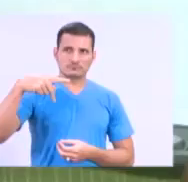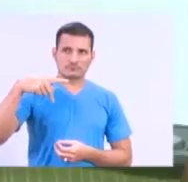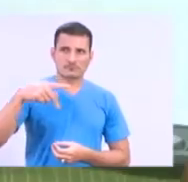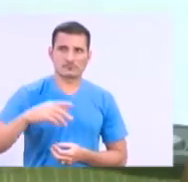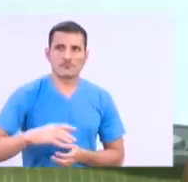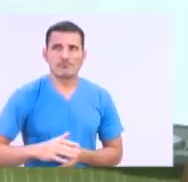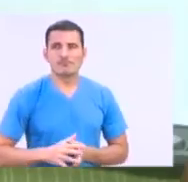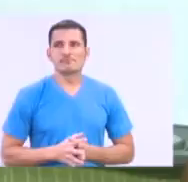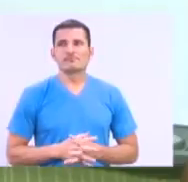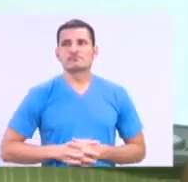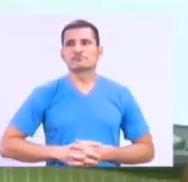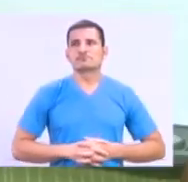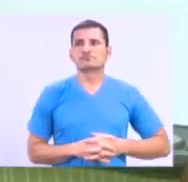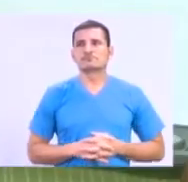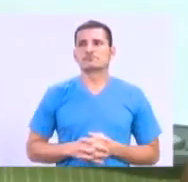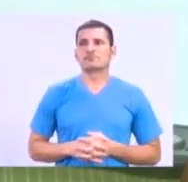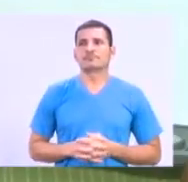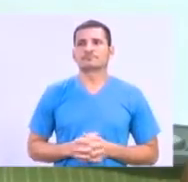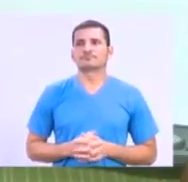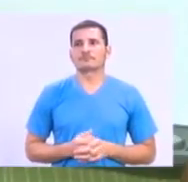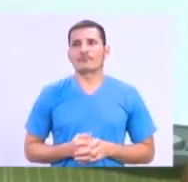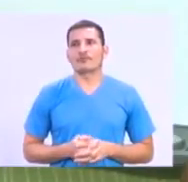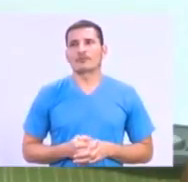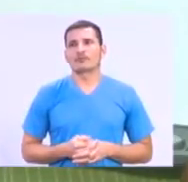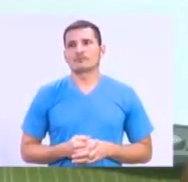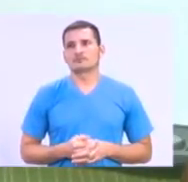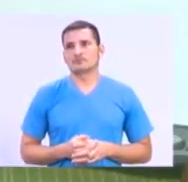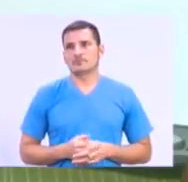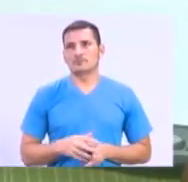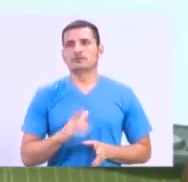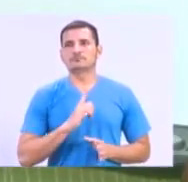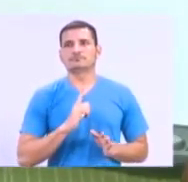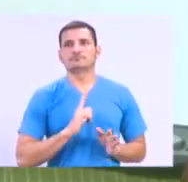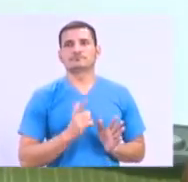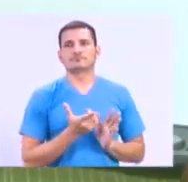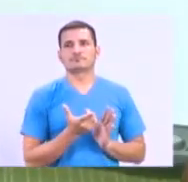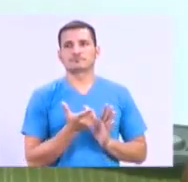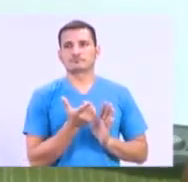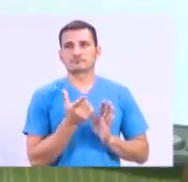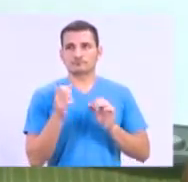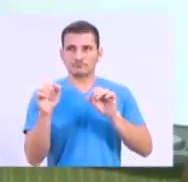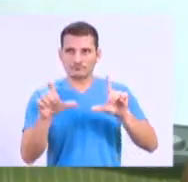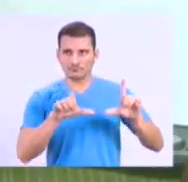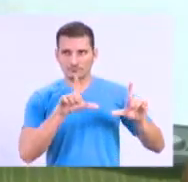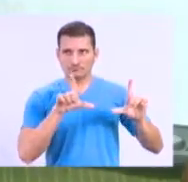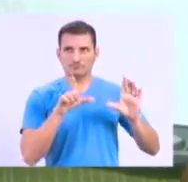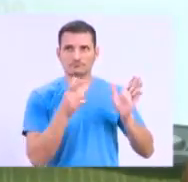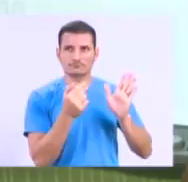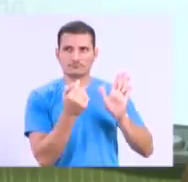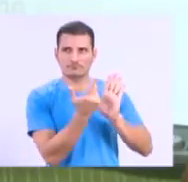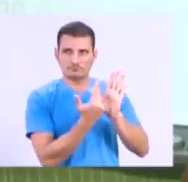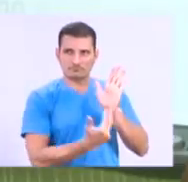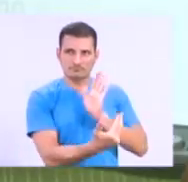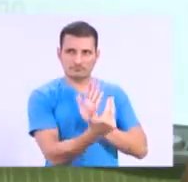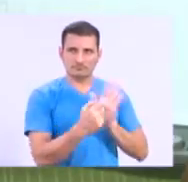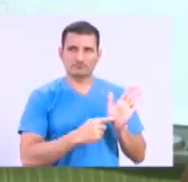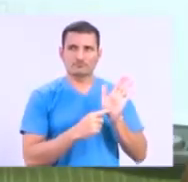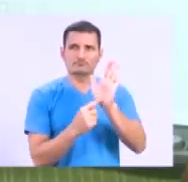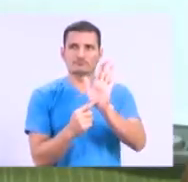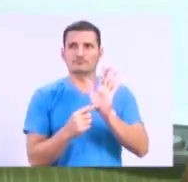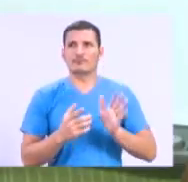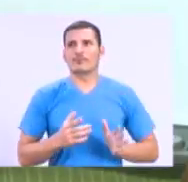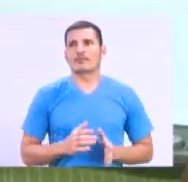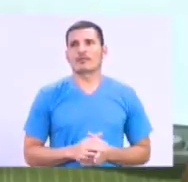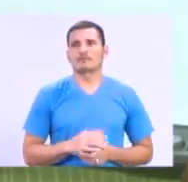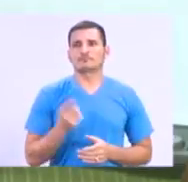Então, inicialmente nós temos aí uma figura que foi exibida no slide da nossa aula, né? Então aí,